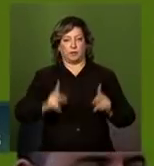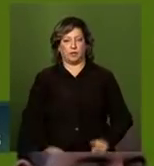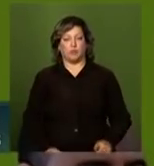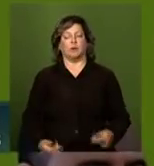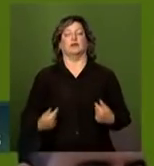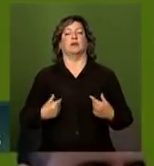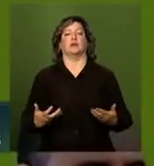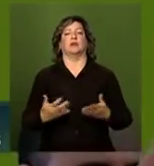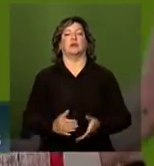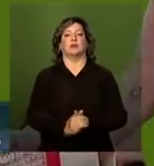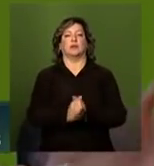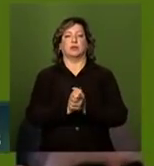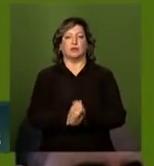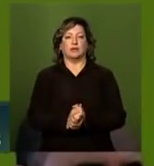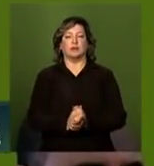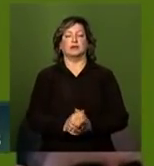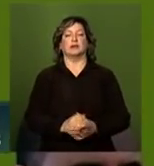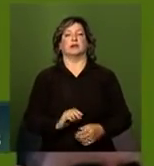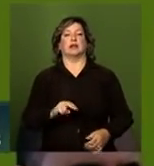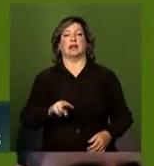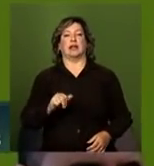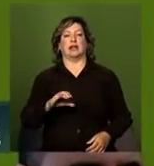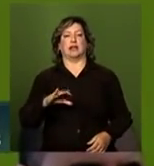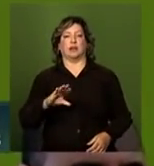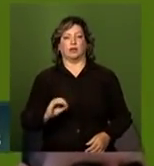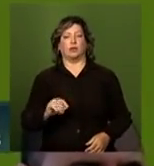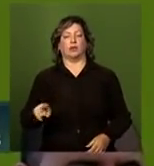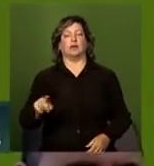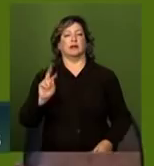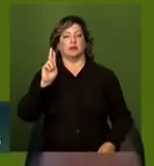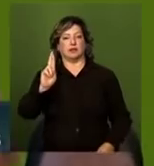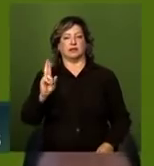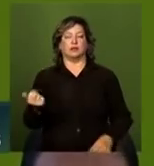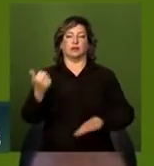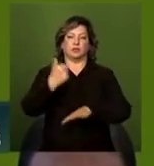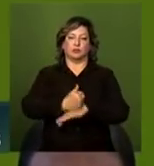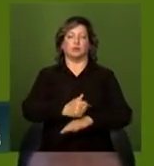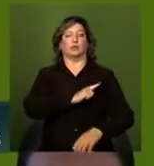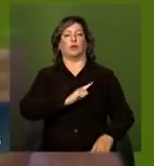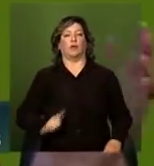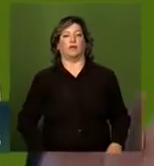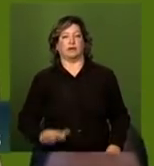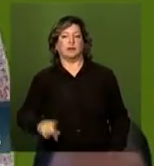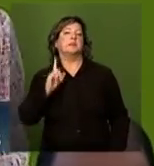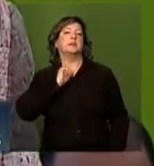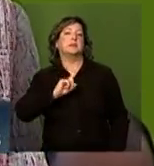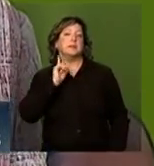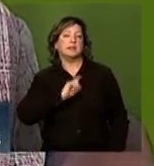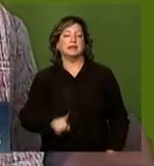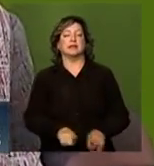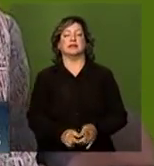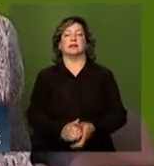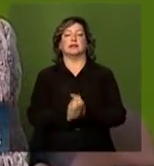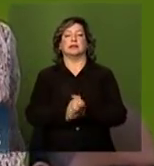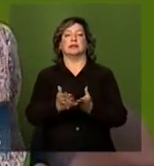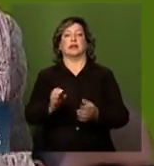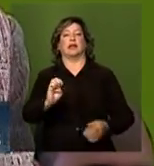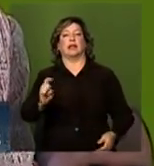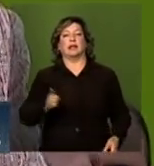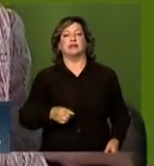quero saudar o ncio Rodrigues representando governador de Minas quero saudar o nosso